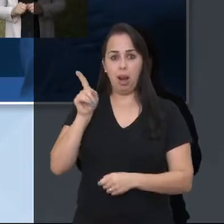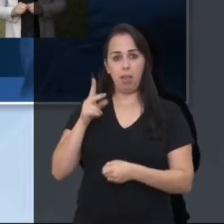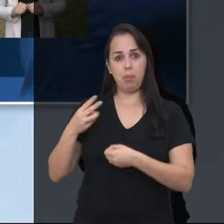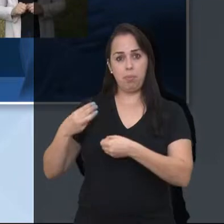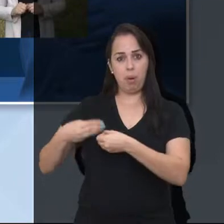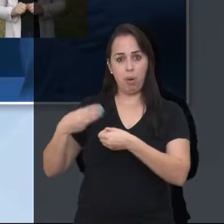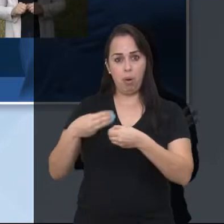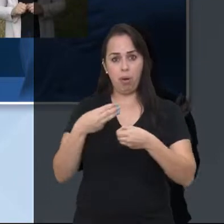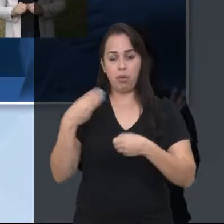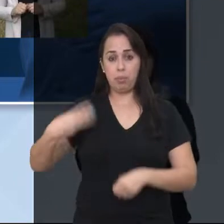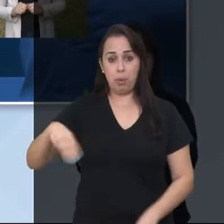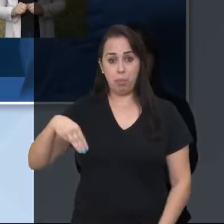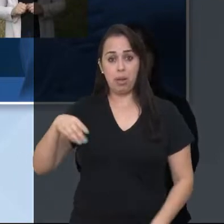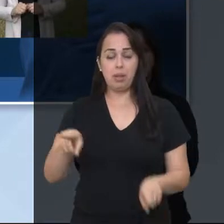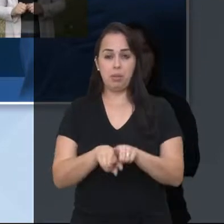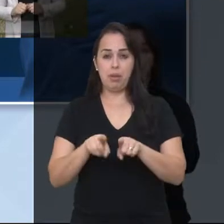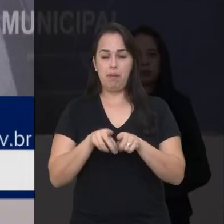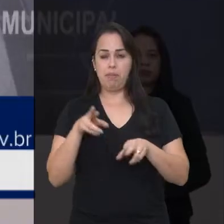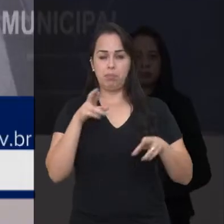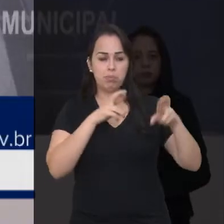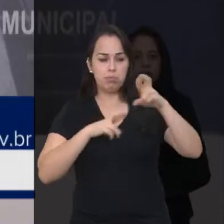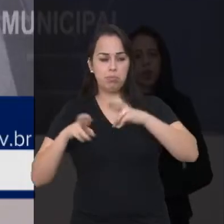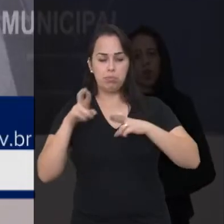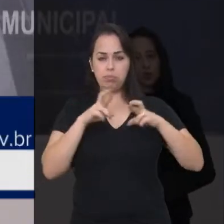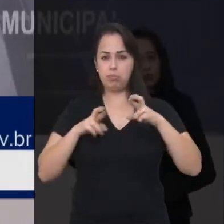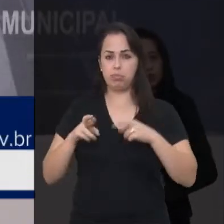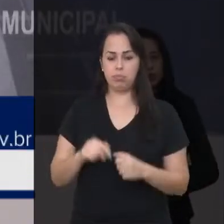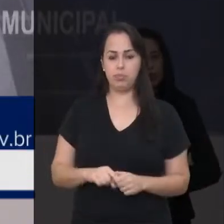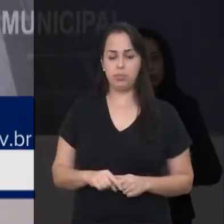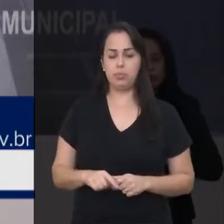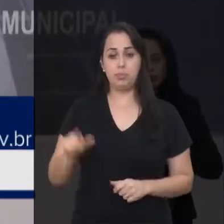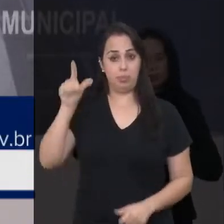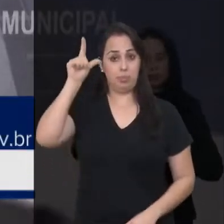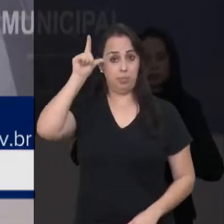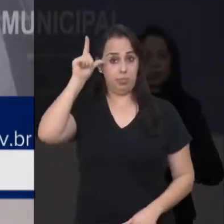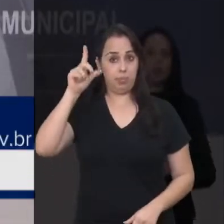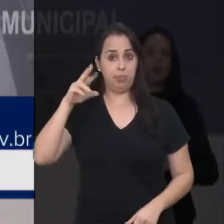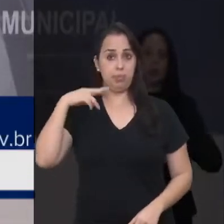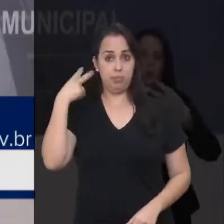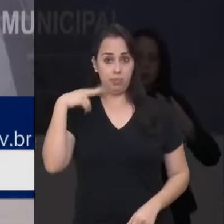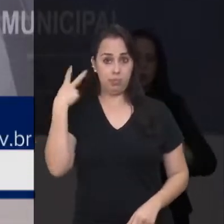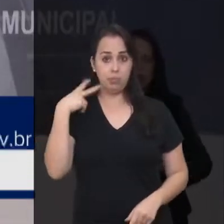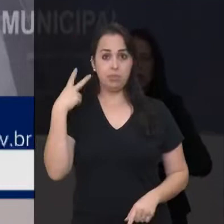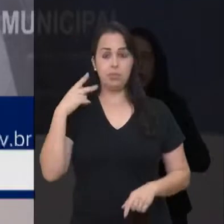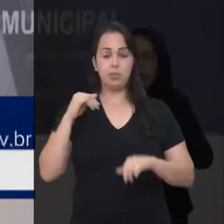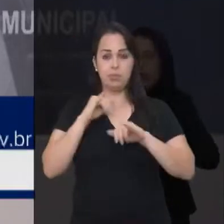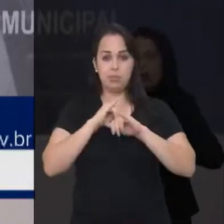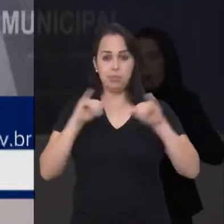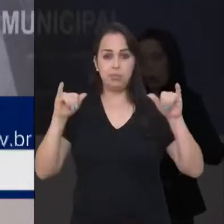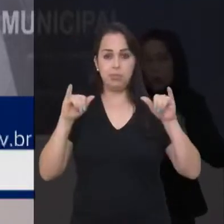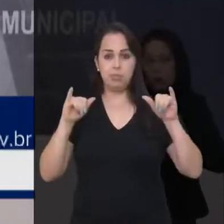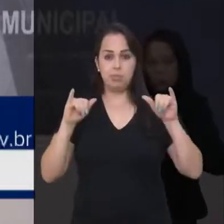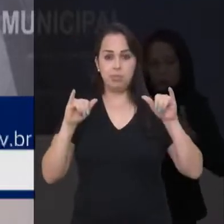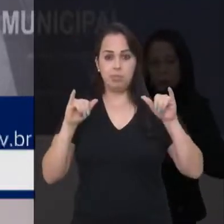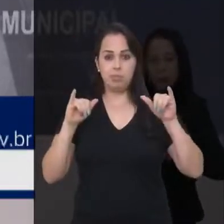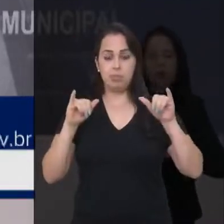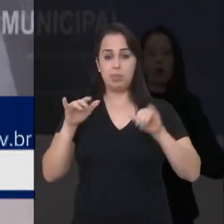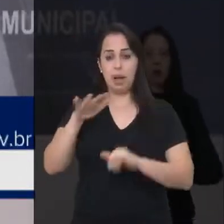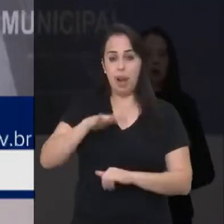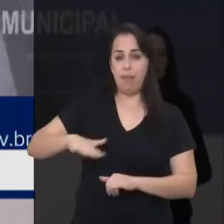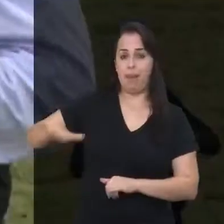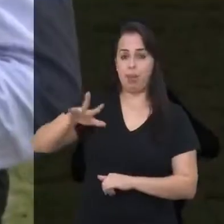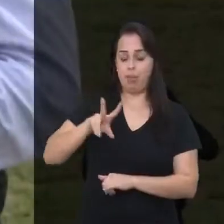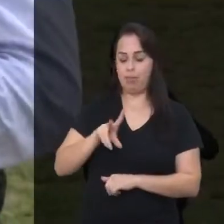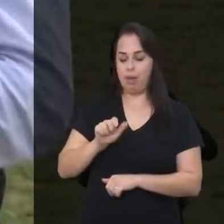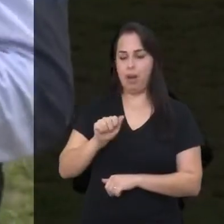Morumbi e outras vistorias pela cidade. Mantendo no tema, o vereador Lino Bispo informou sobre obras de drenagem na região do Vale do